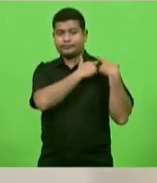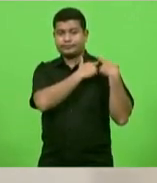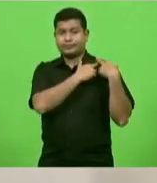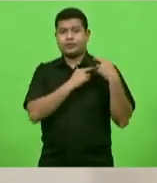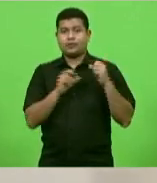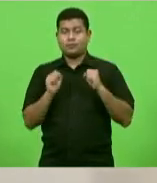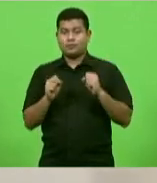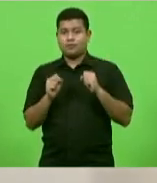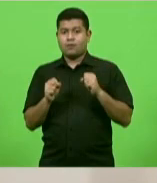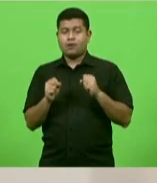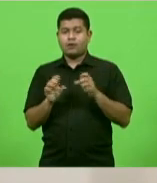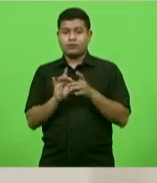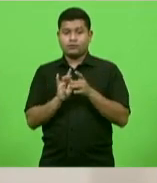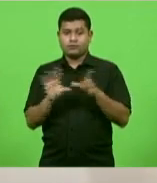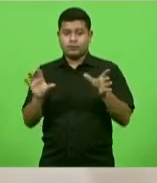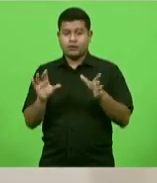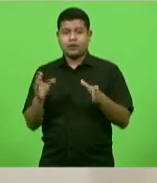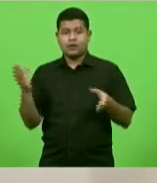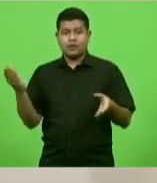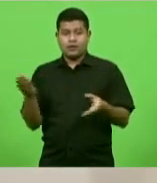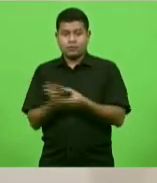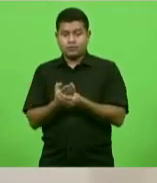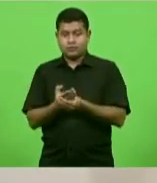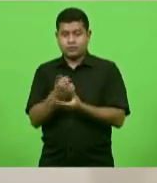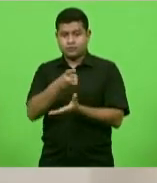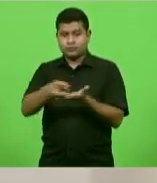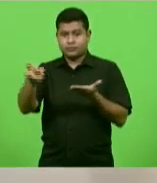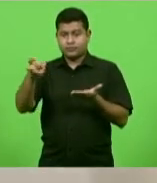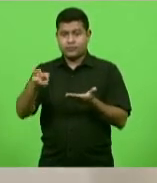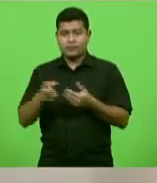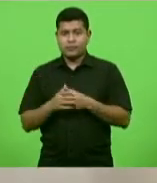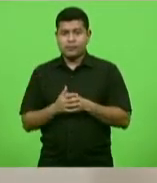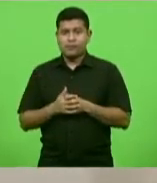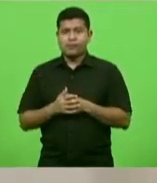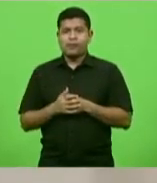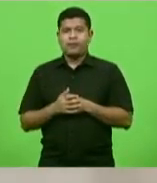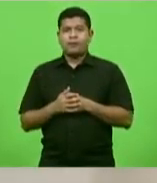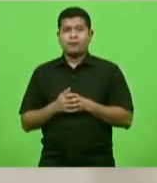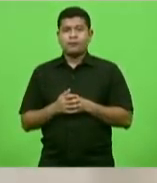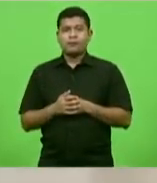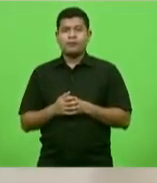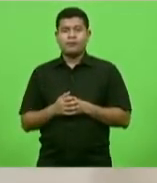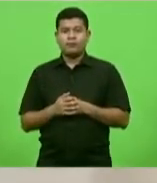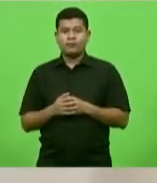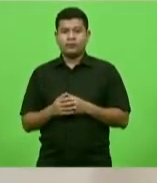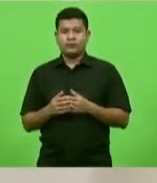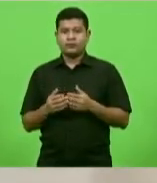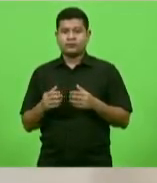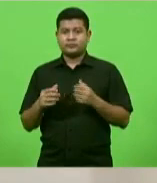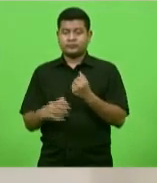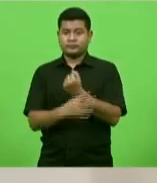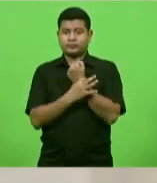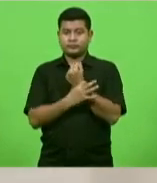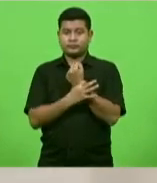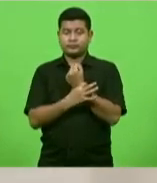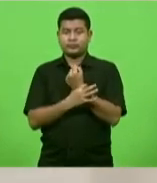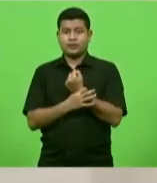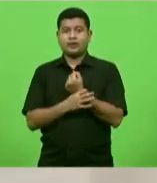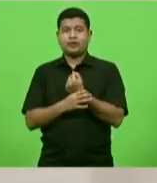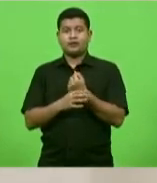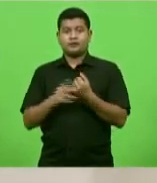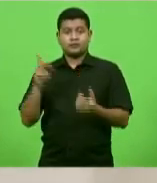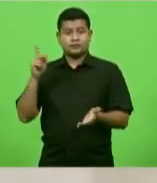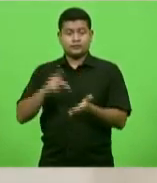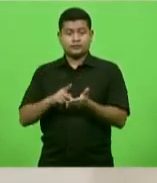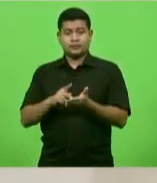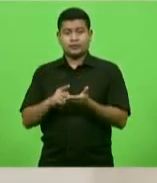que podem autorizar a abertura de um processo de impeachment. E, ao assim fazer, assegurou